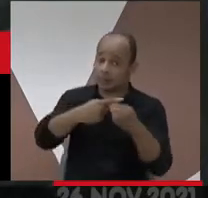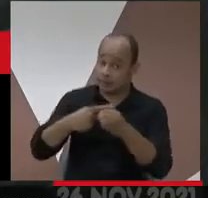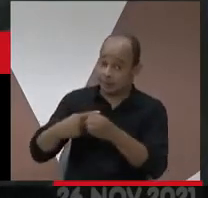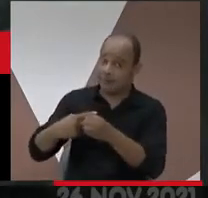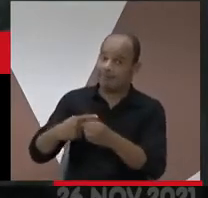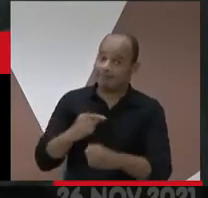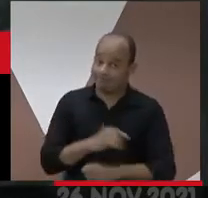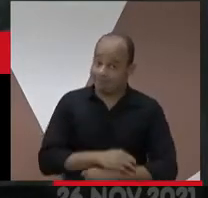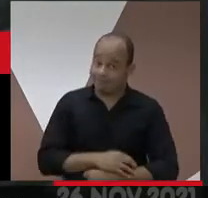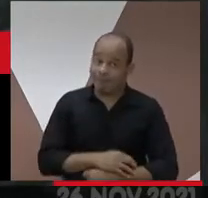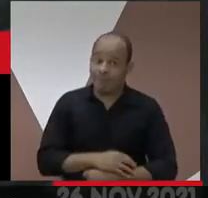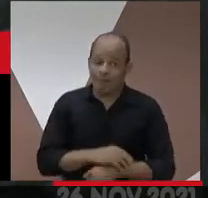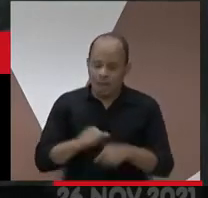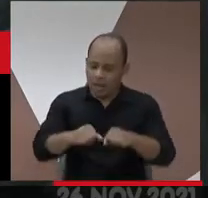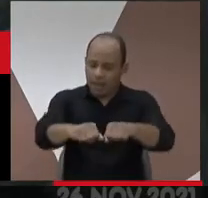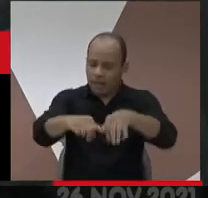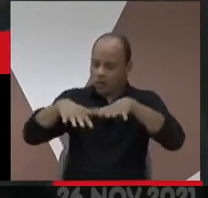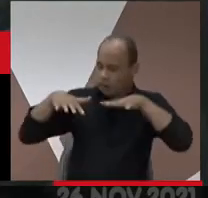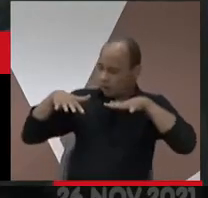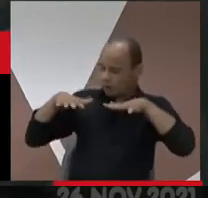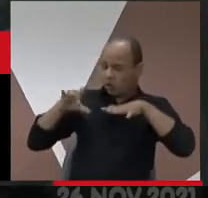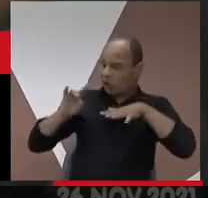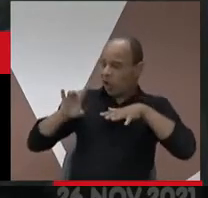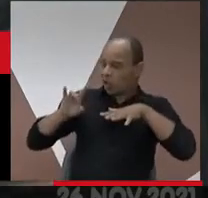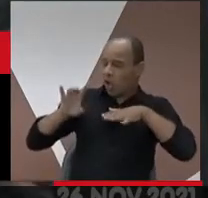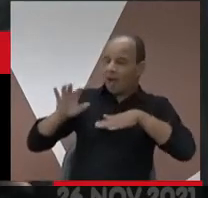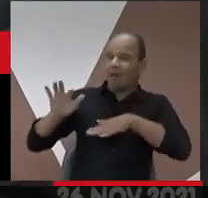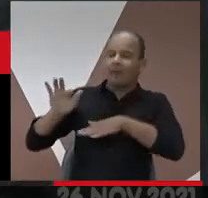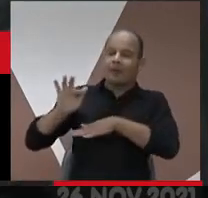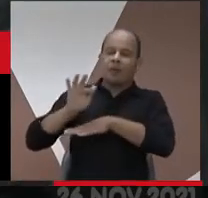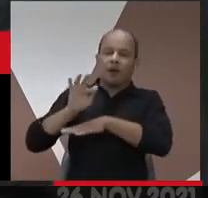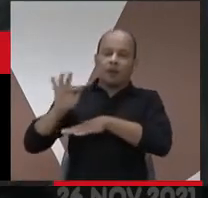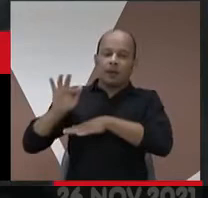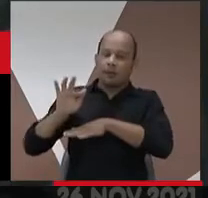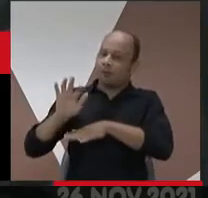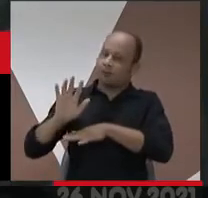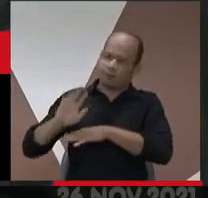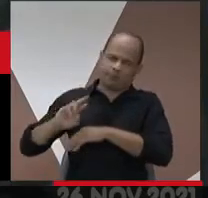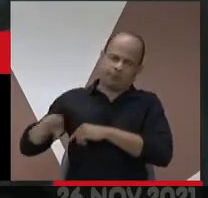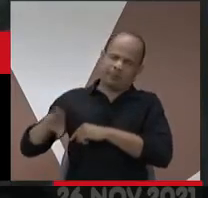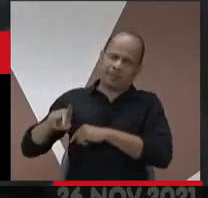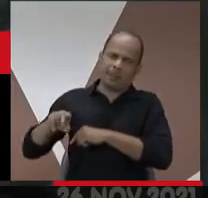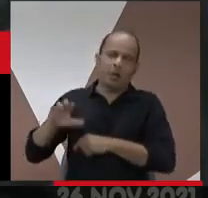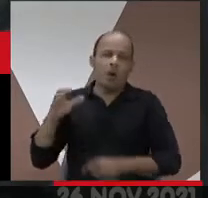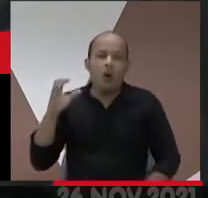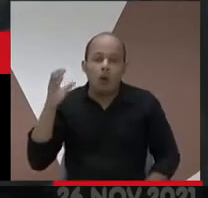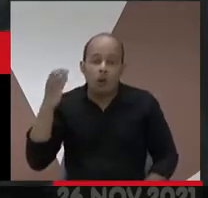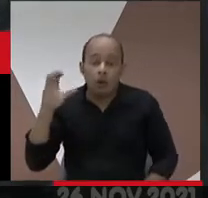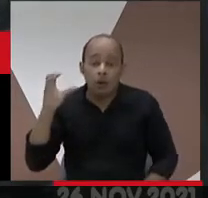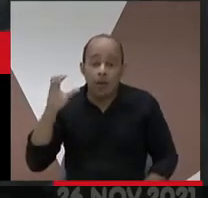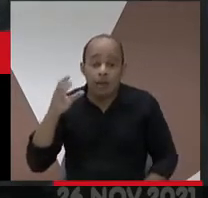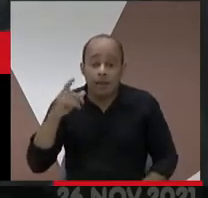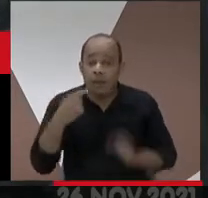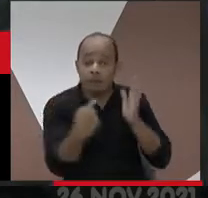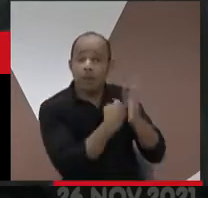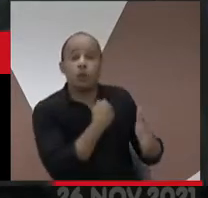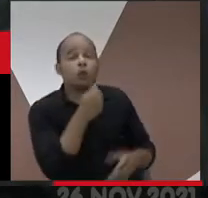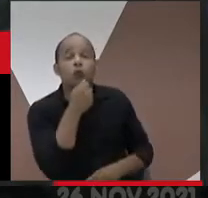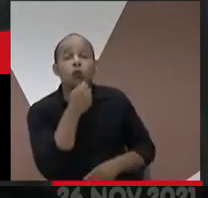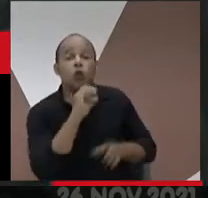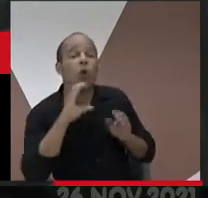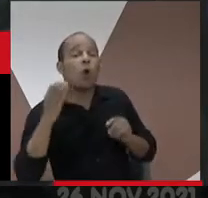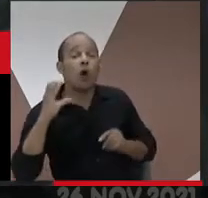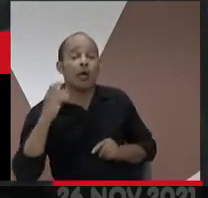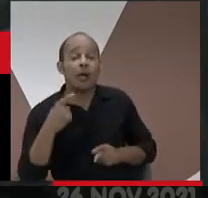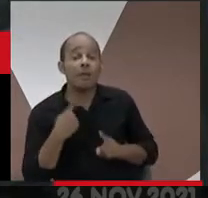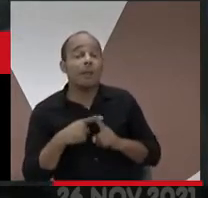das audiências, audiências apenas formais. Aliás, Contagem não chegou a ser ouvida, porque no dia da audiência o microfone